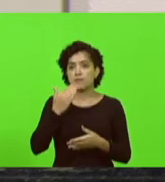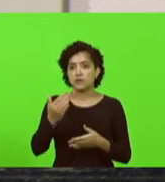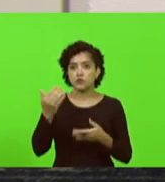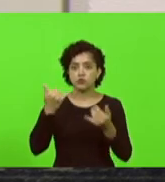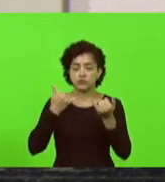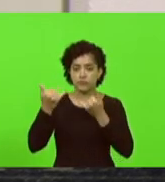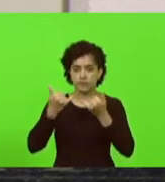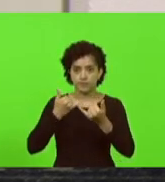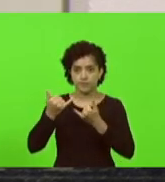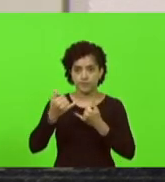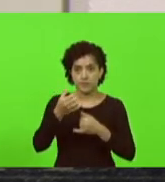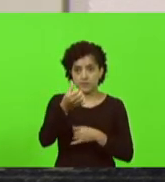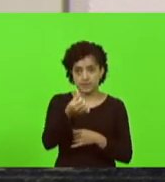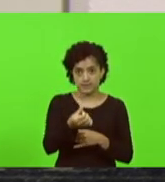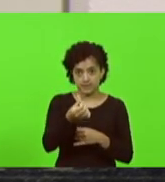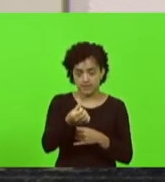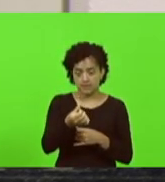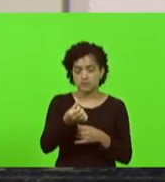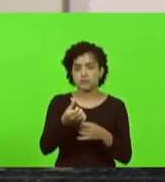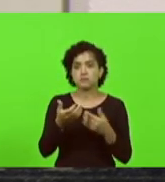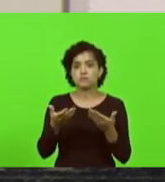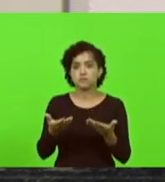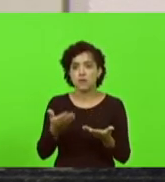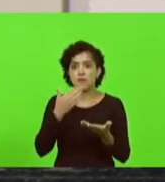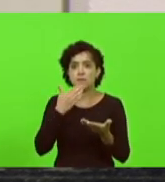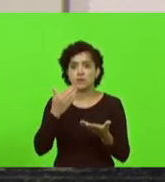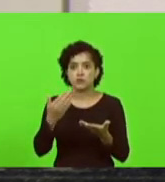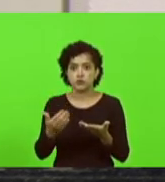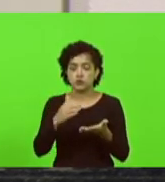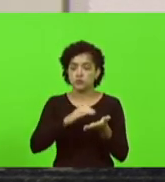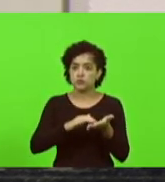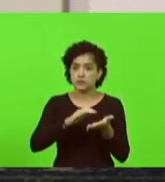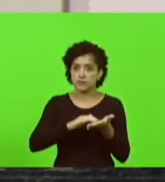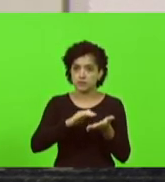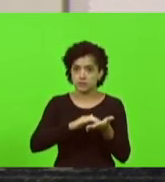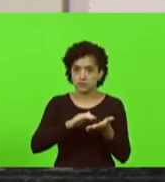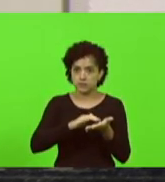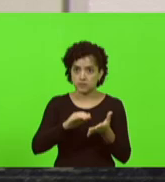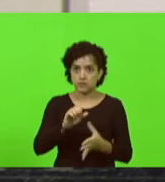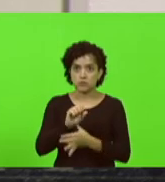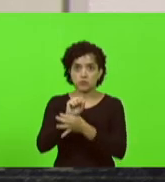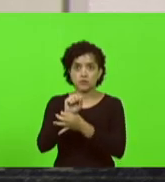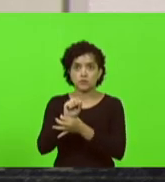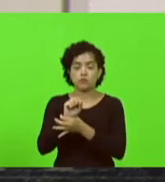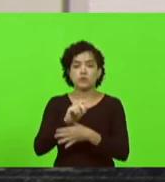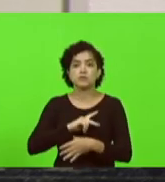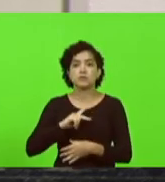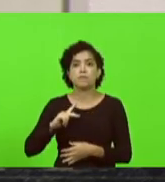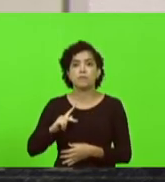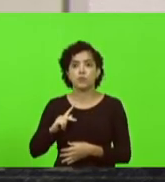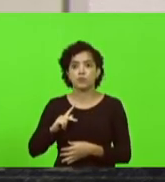informação número 6, deputado João Amin, solicitando ao secretário de Estado de Segurança Pública